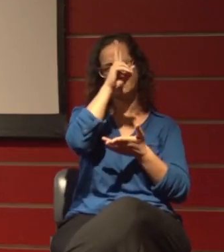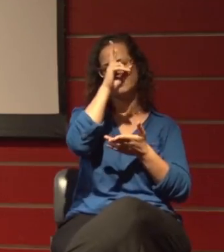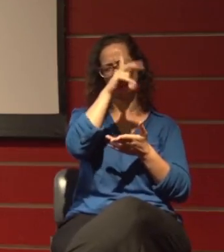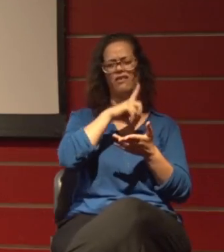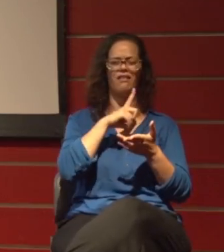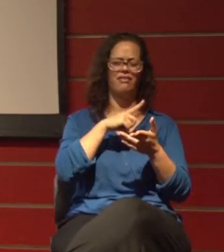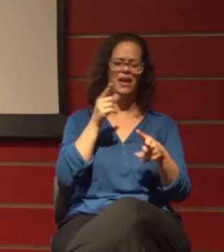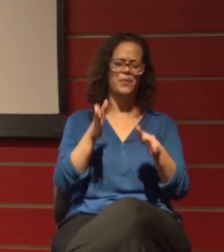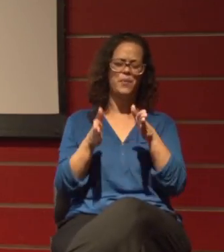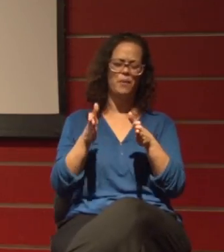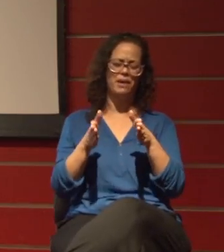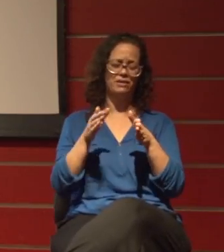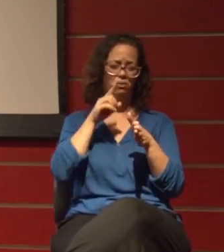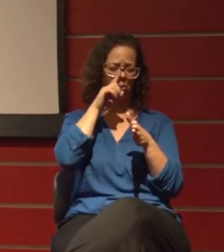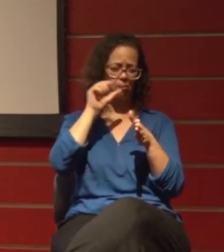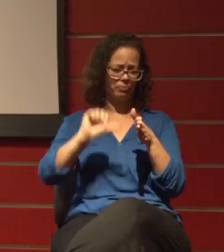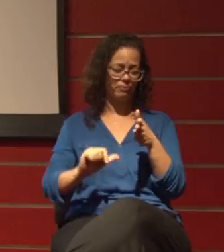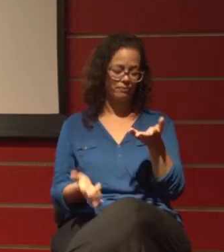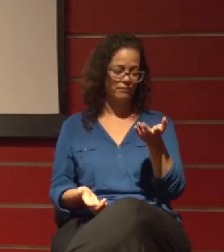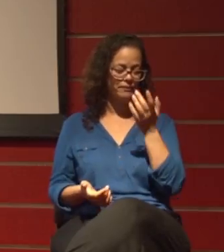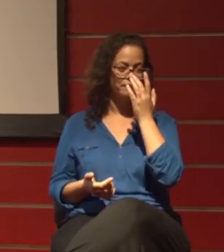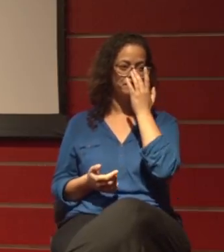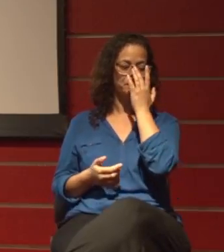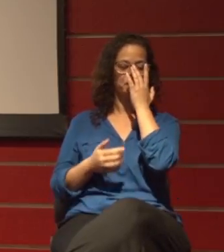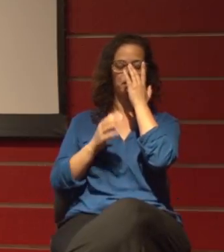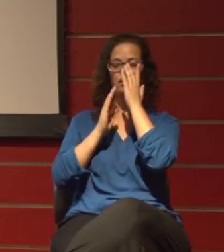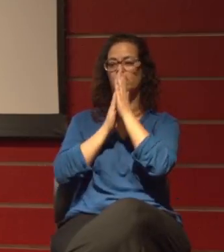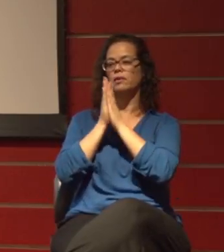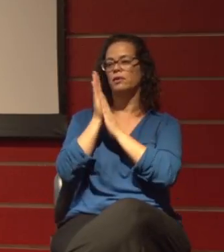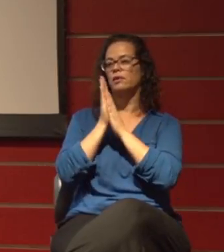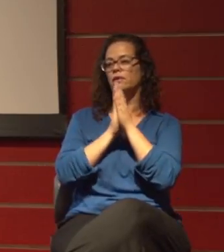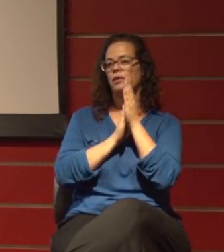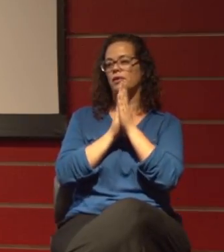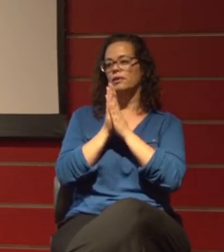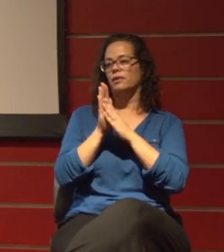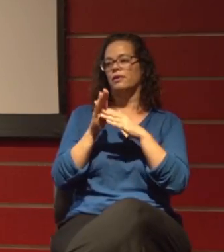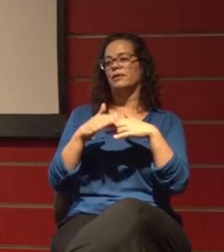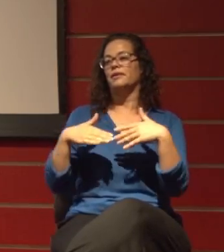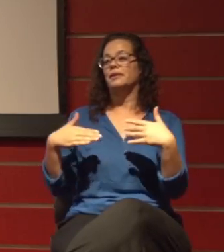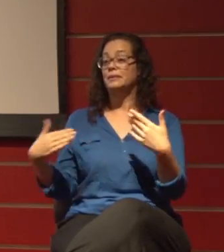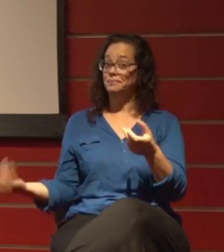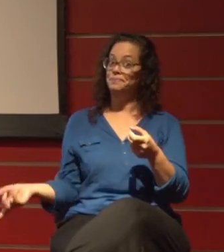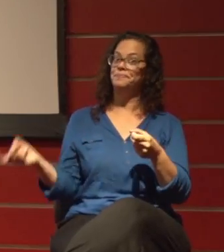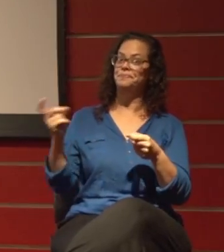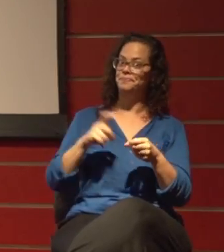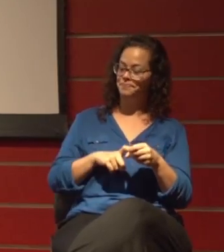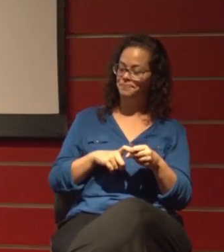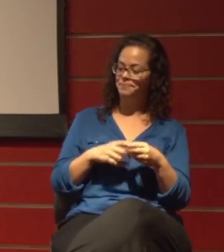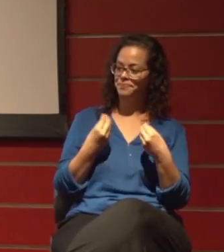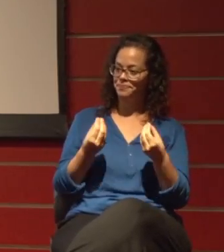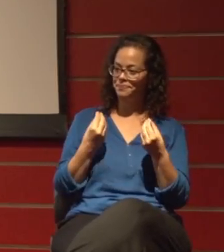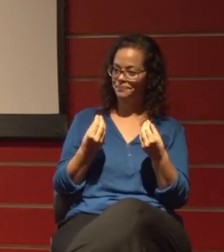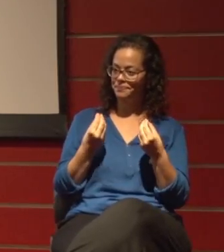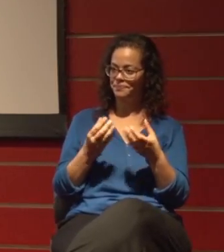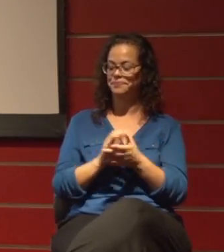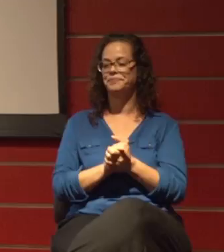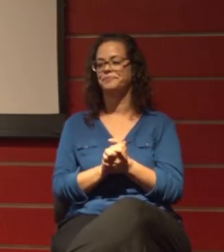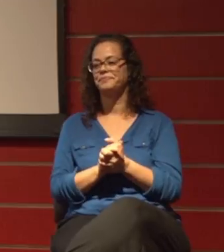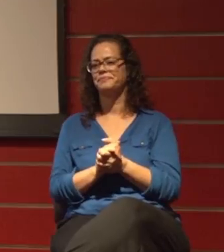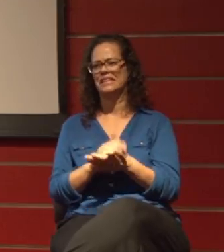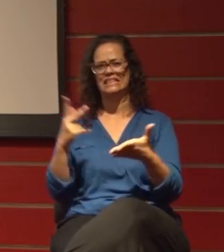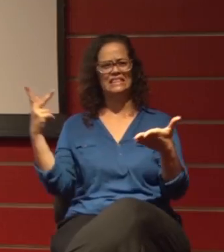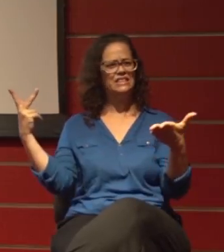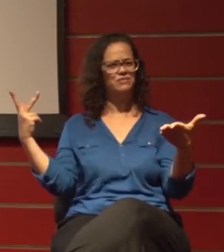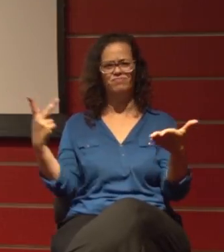esse momento né Eh O Retorno o pior aconteceu e